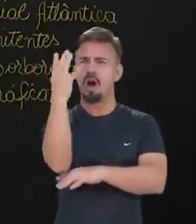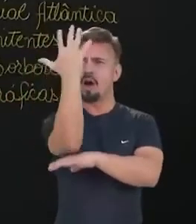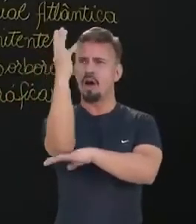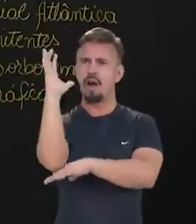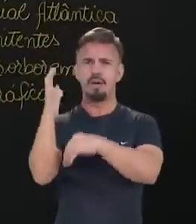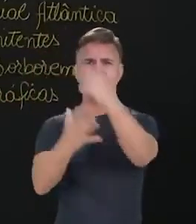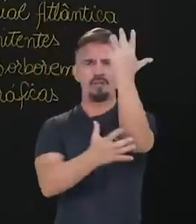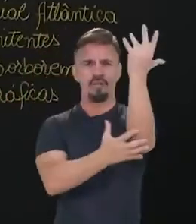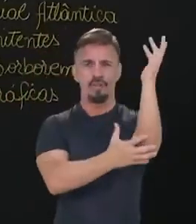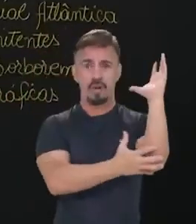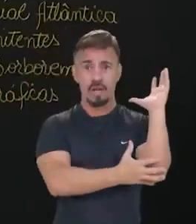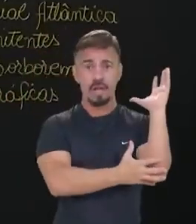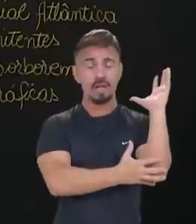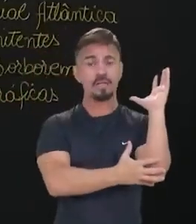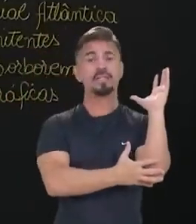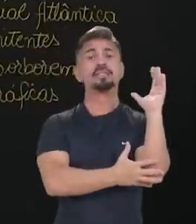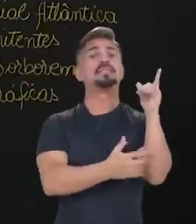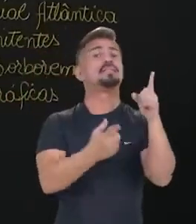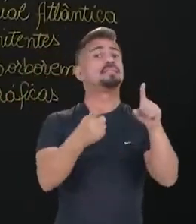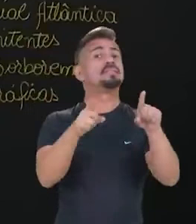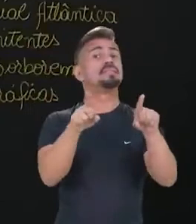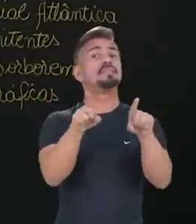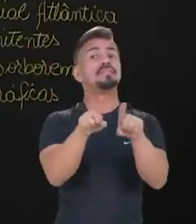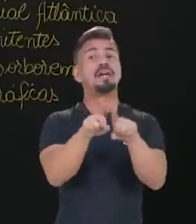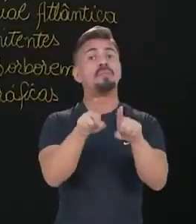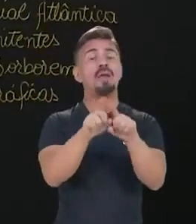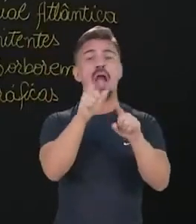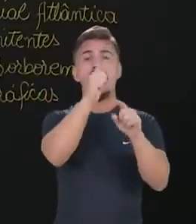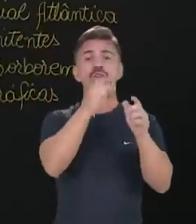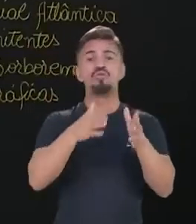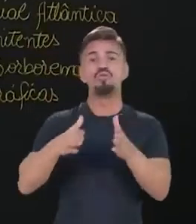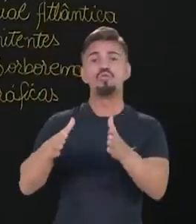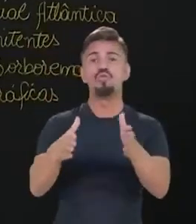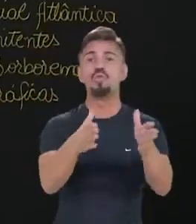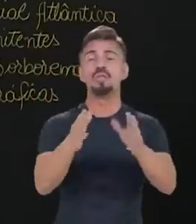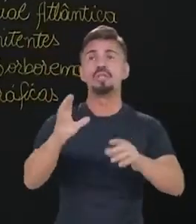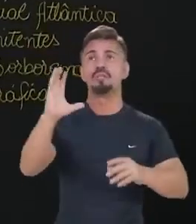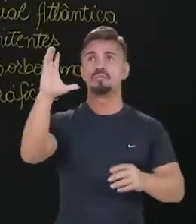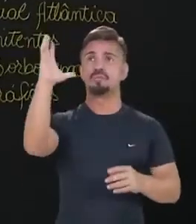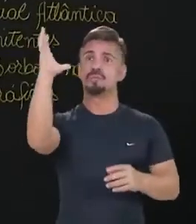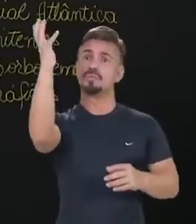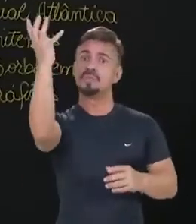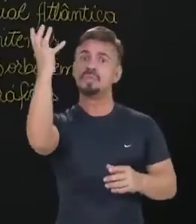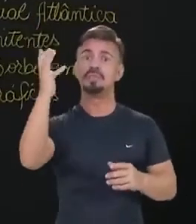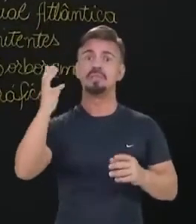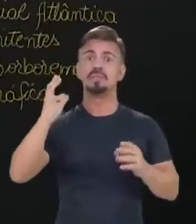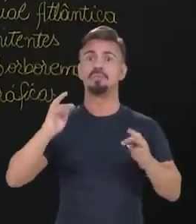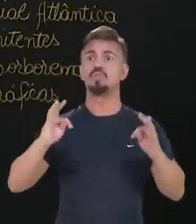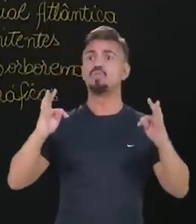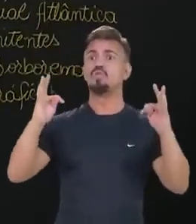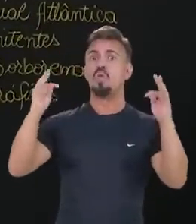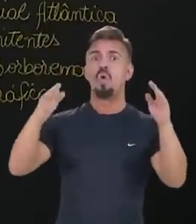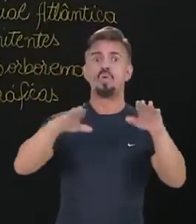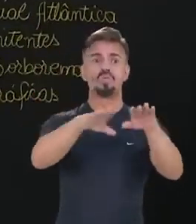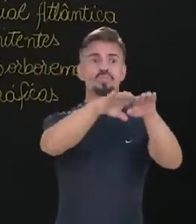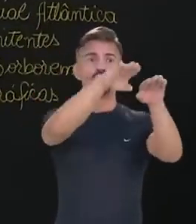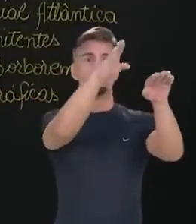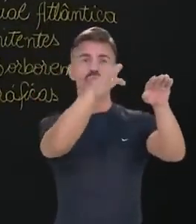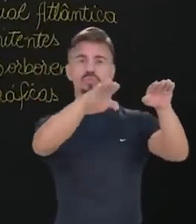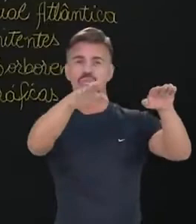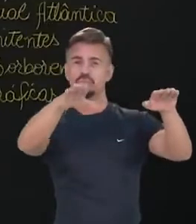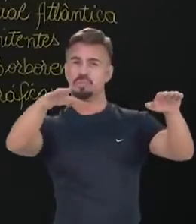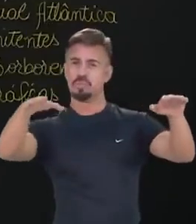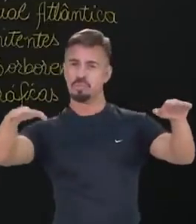da floresta, mas eu estou falando também do rio, do clima, de todo o relevo presente